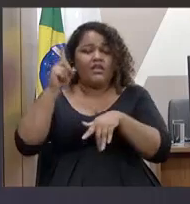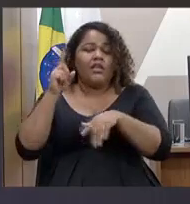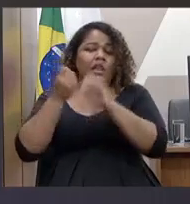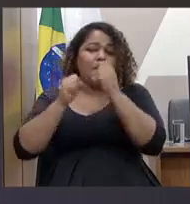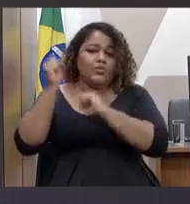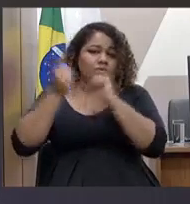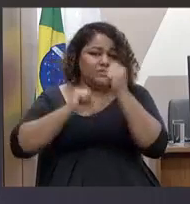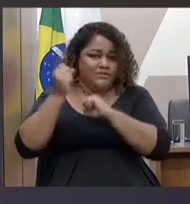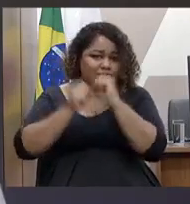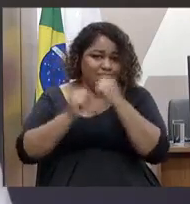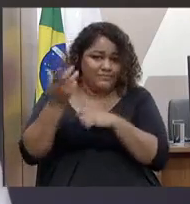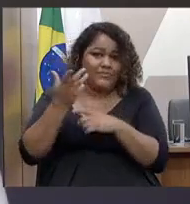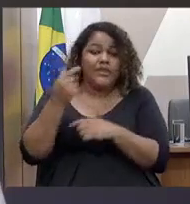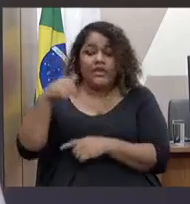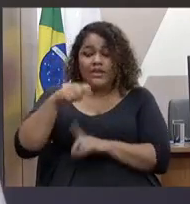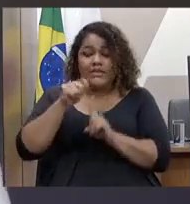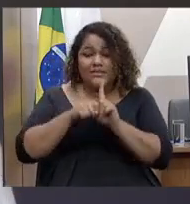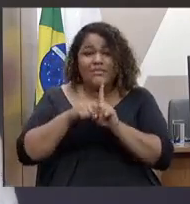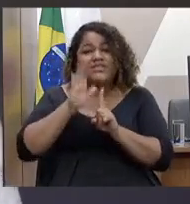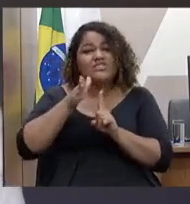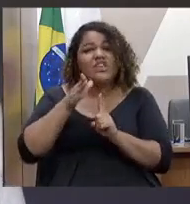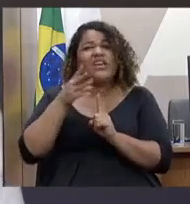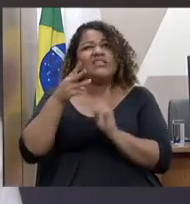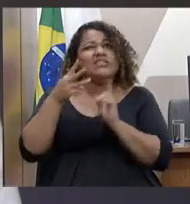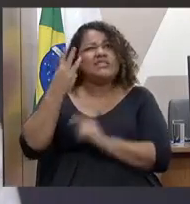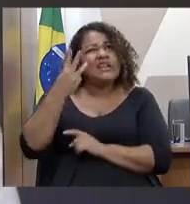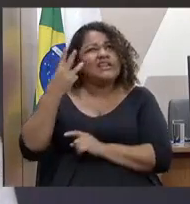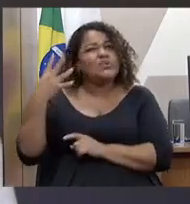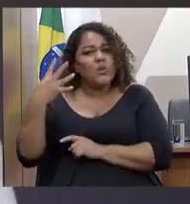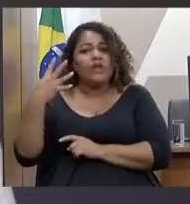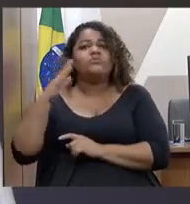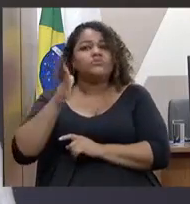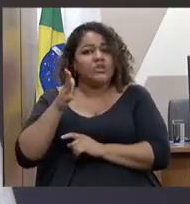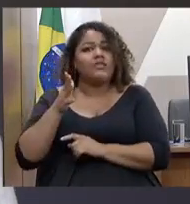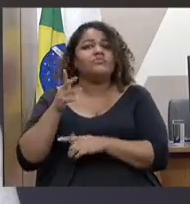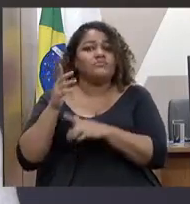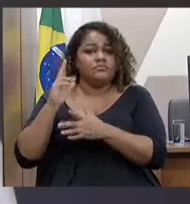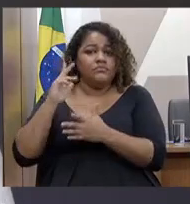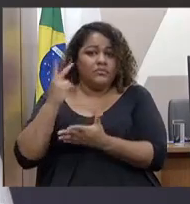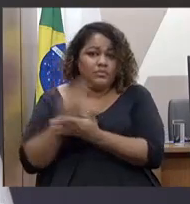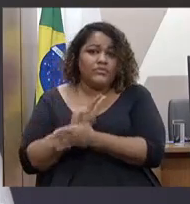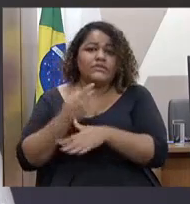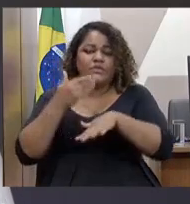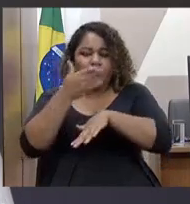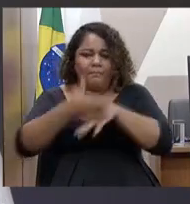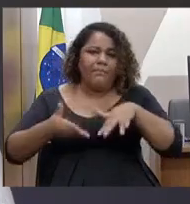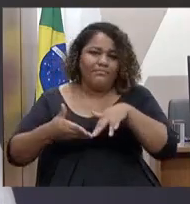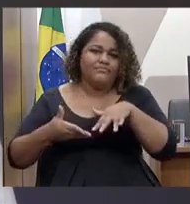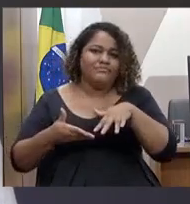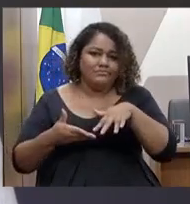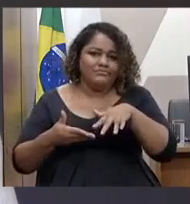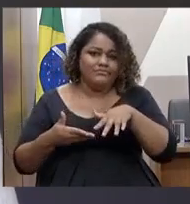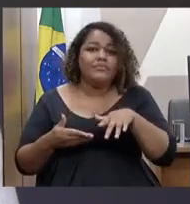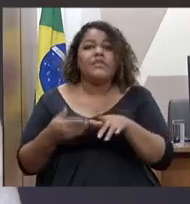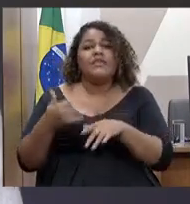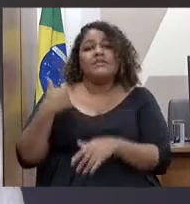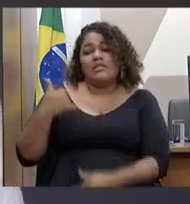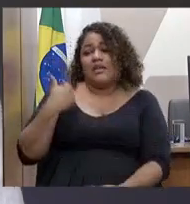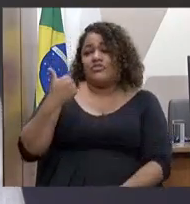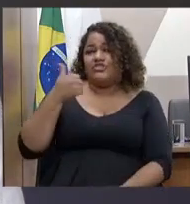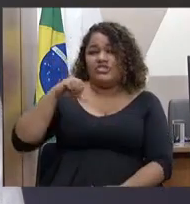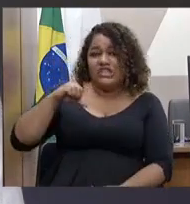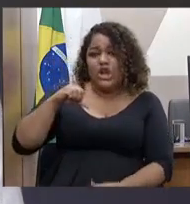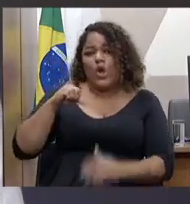foi em torno de uns três ou quatro trabalhador no mês passado até hoje que vem nessas apontações de dedo é pessoas de 19 anos